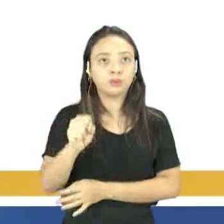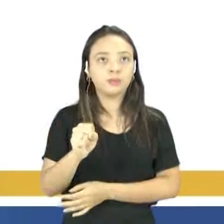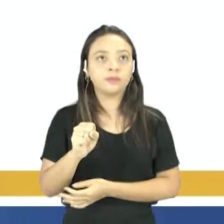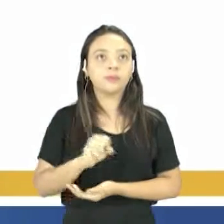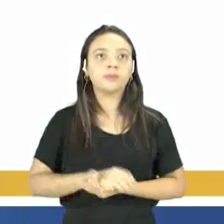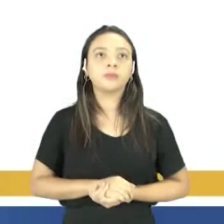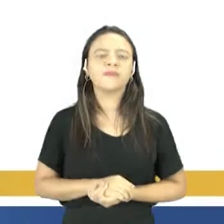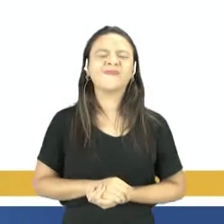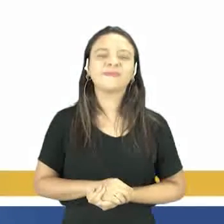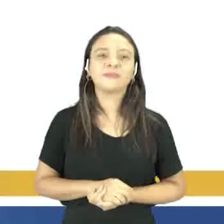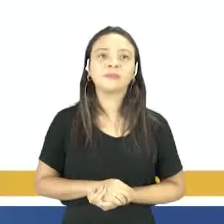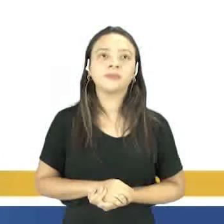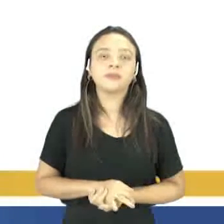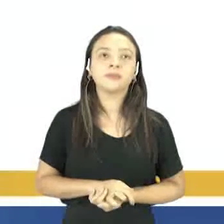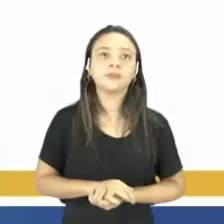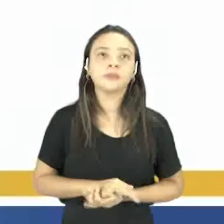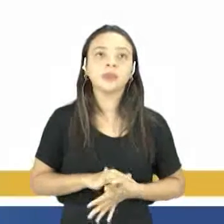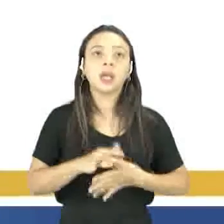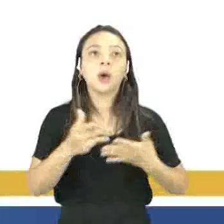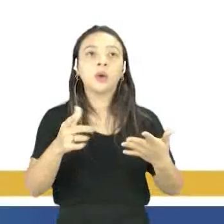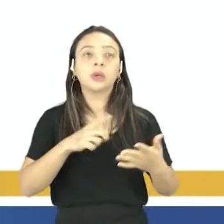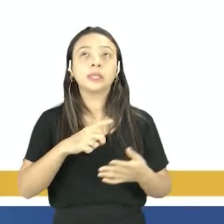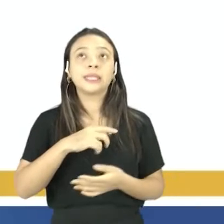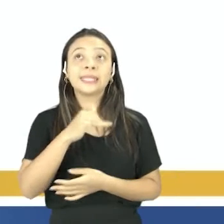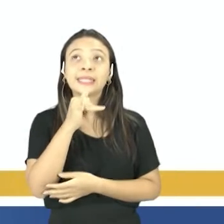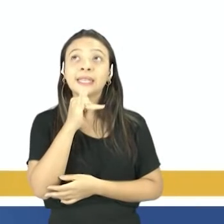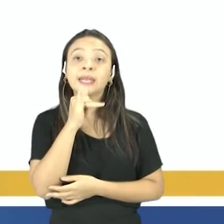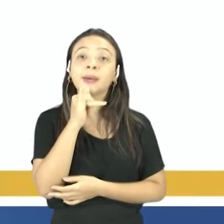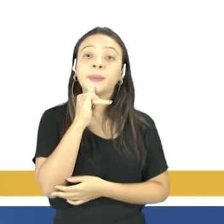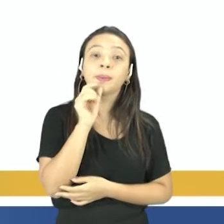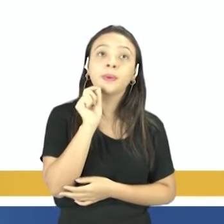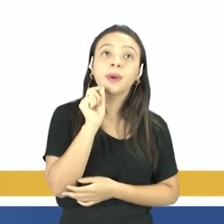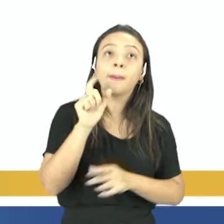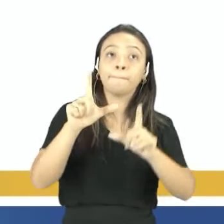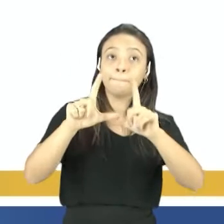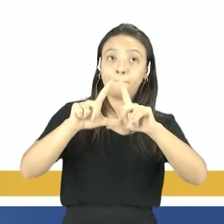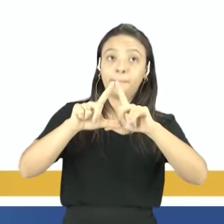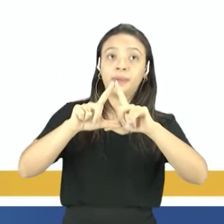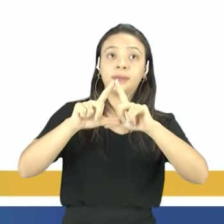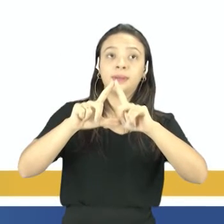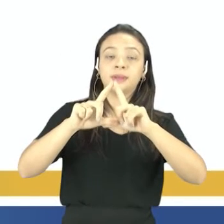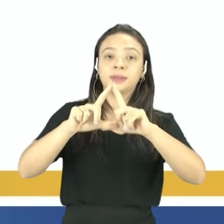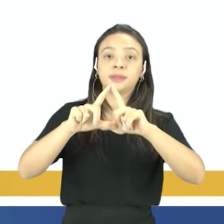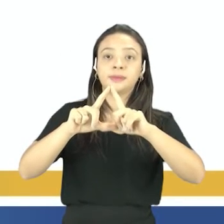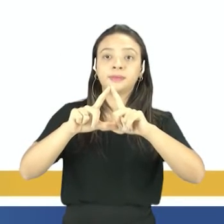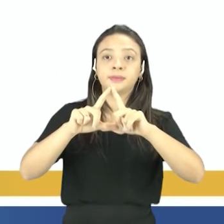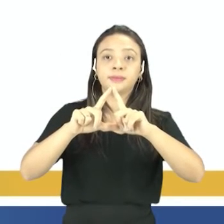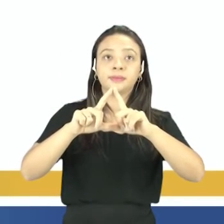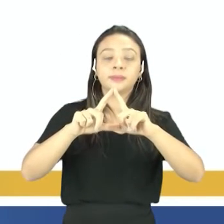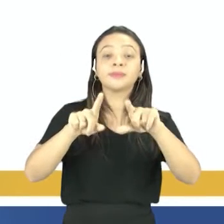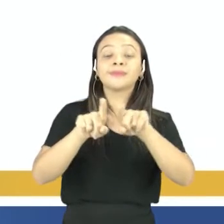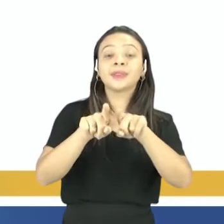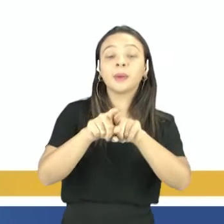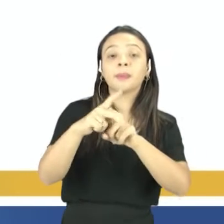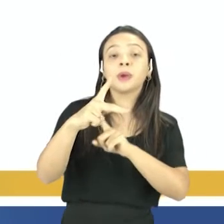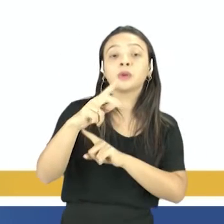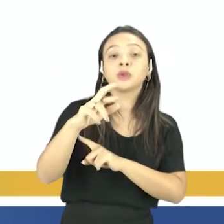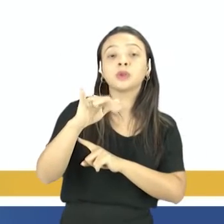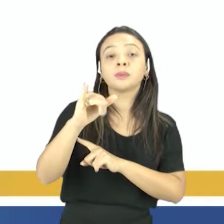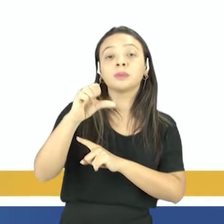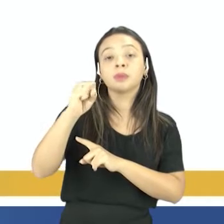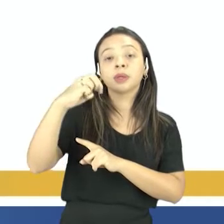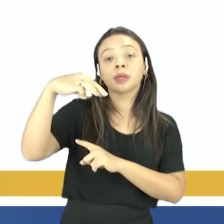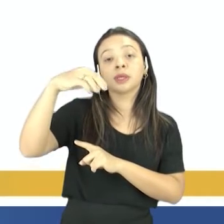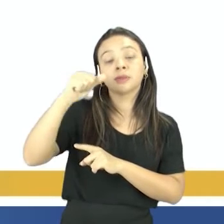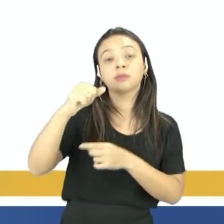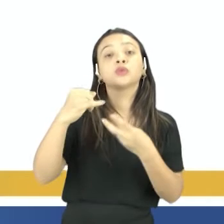Continuando. Então, aqui, gente, nós temos exemplos de pirâmides. Gente, a pirâmide e os prismas vão ser os poliedros que